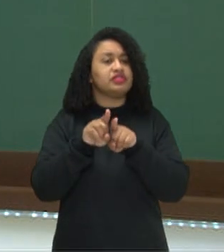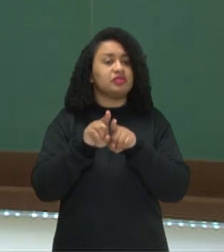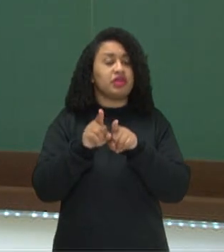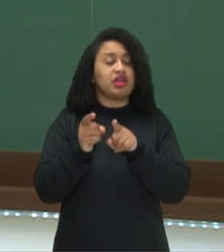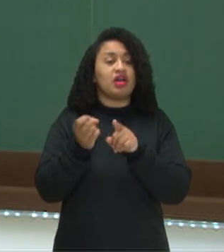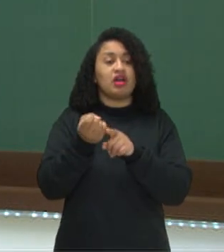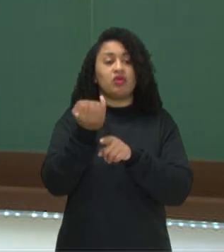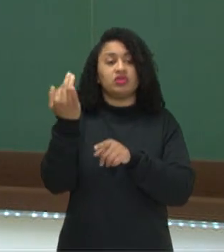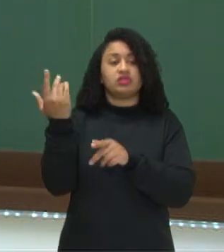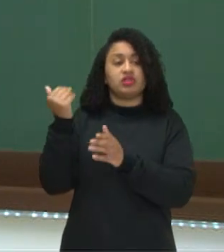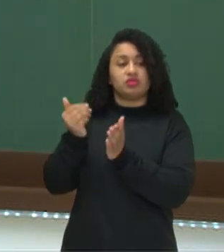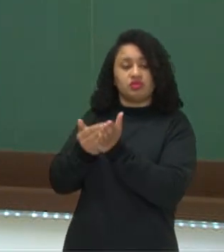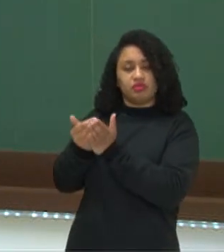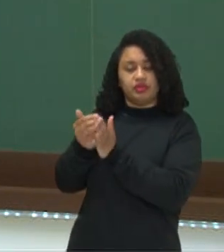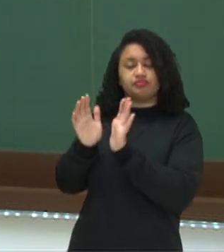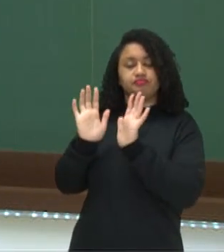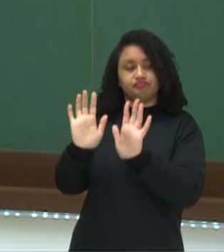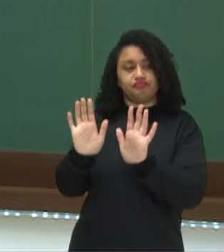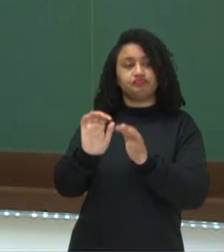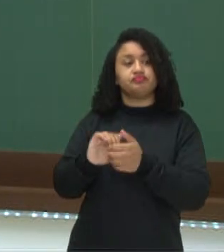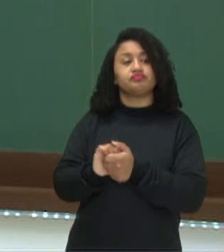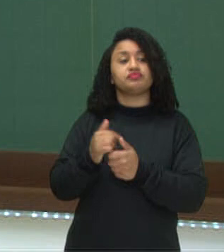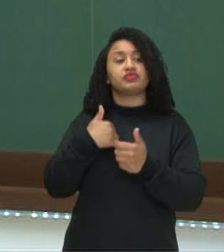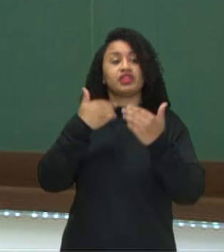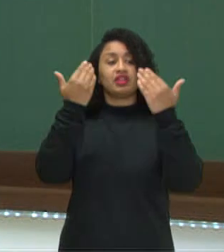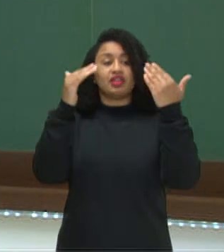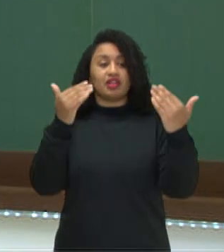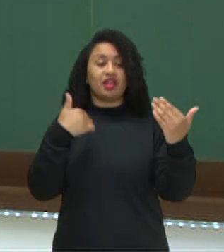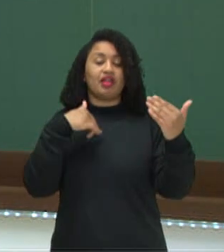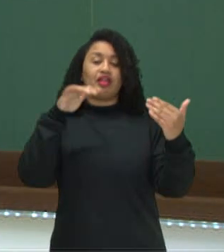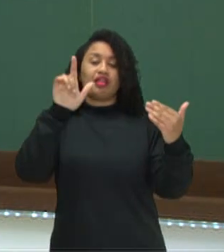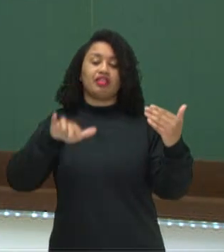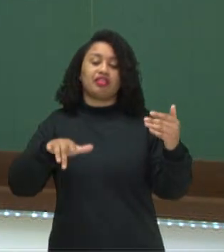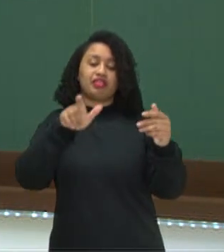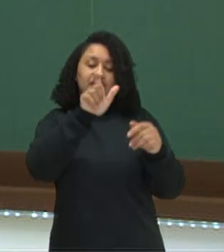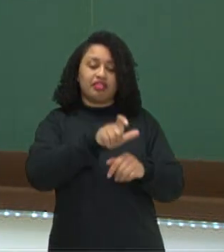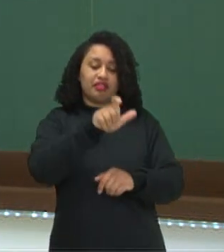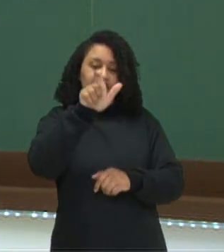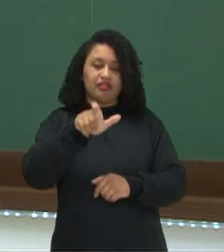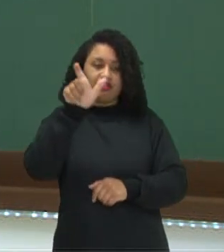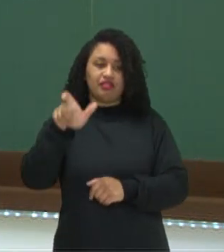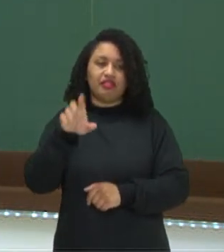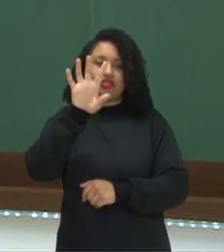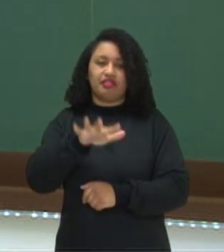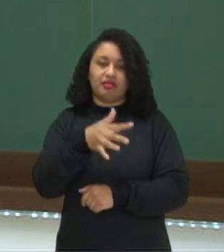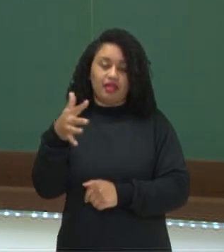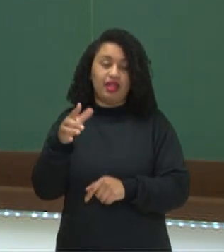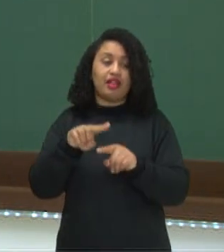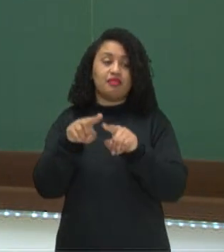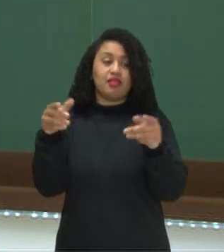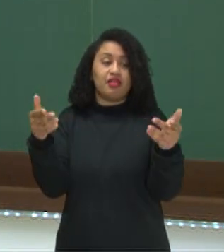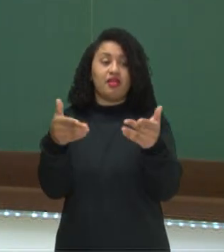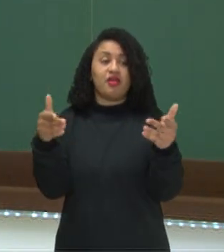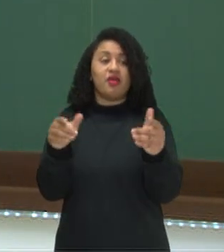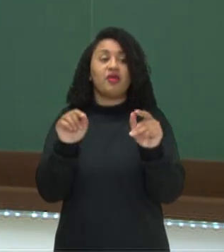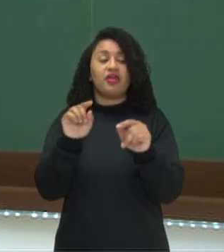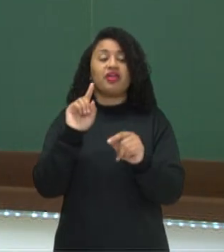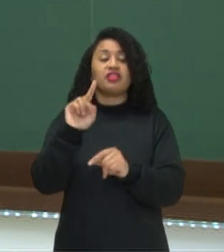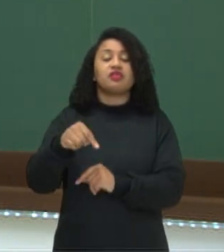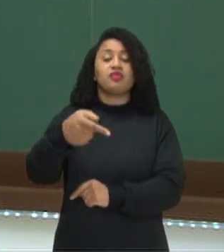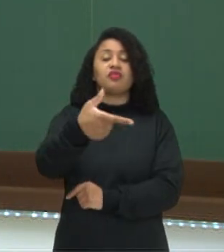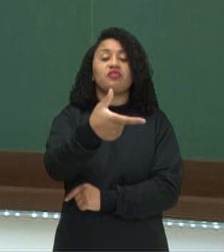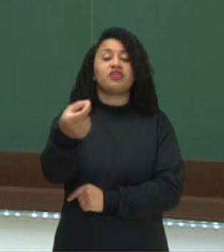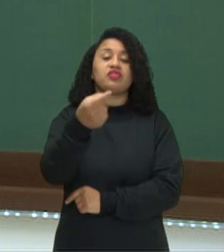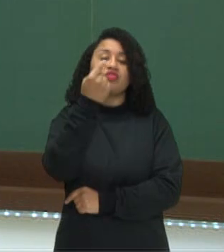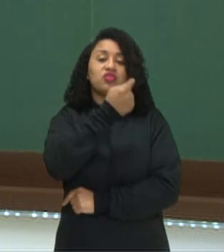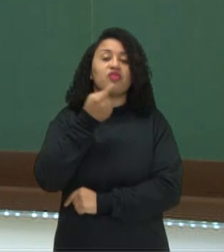inicial? Então tá, então é analisando essa parte aqui da tabela, né, pessoal? Só que agora após